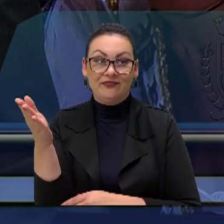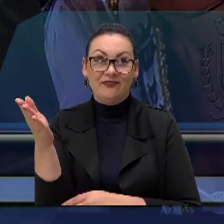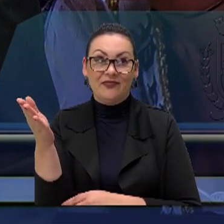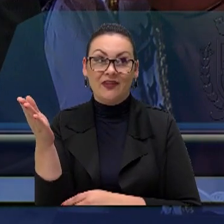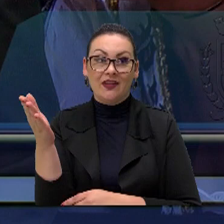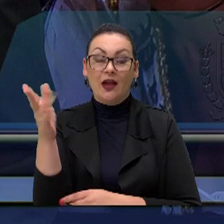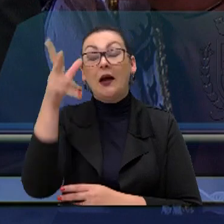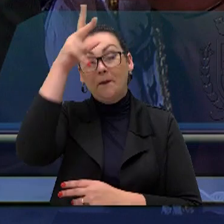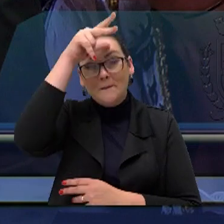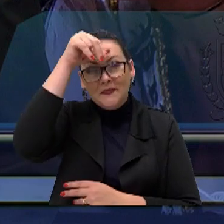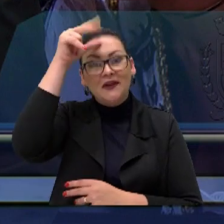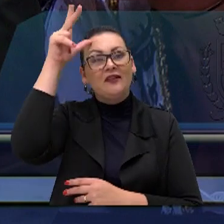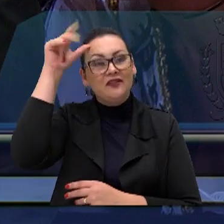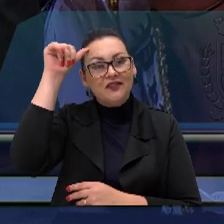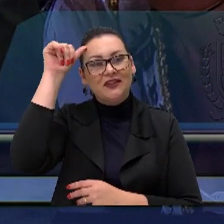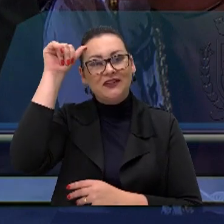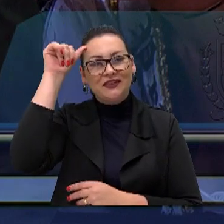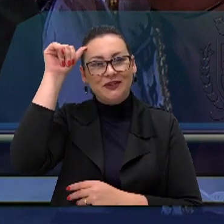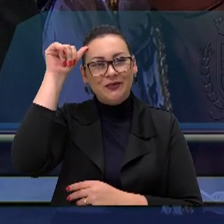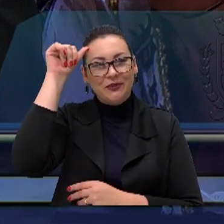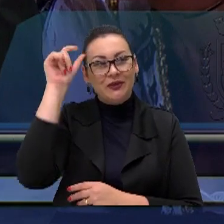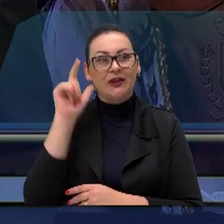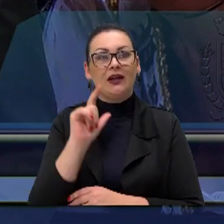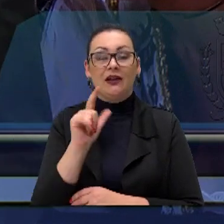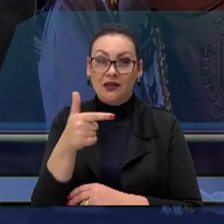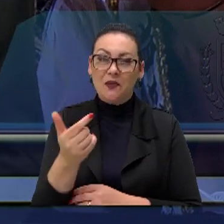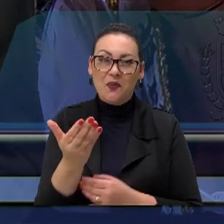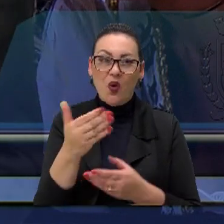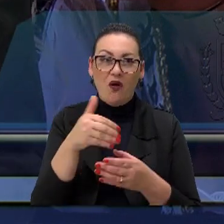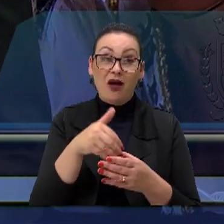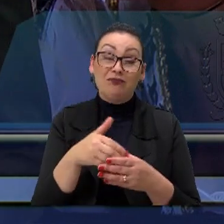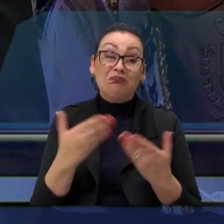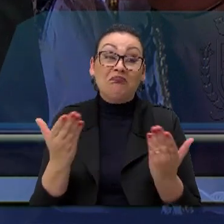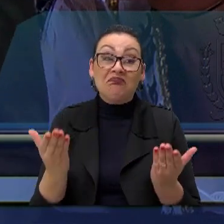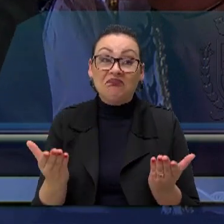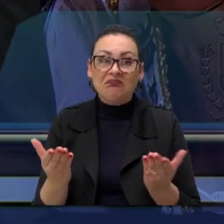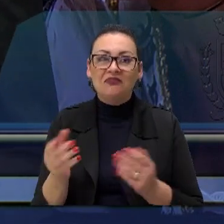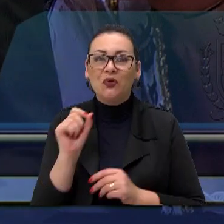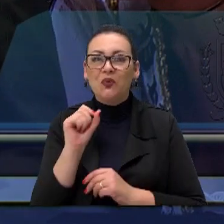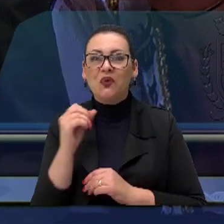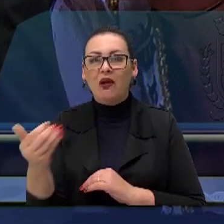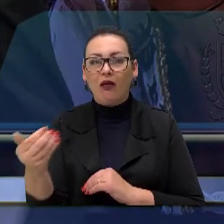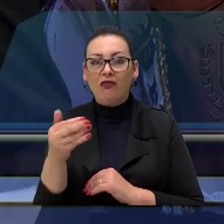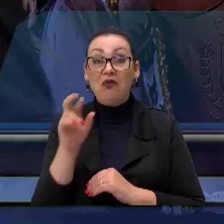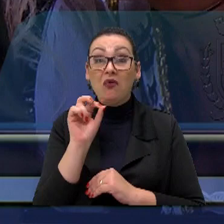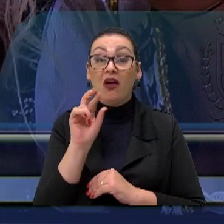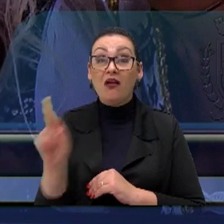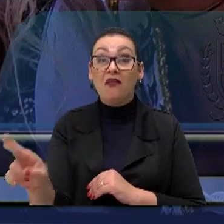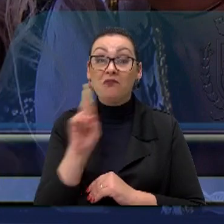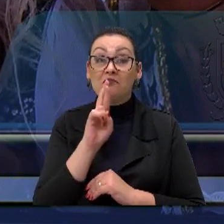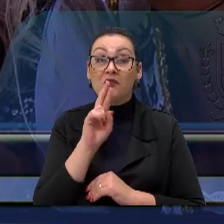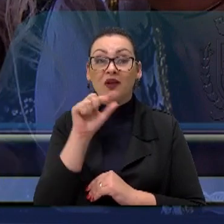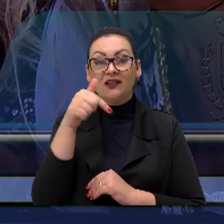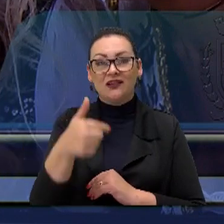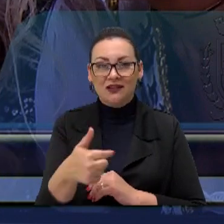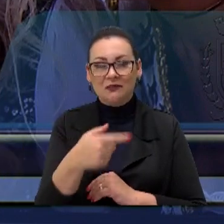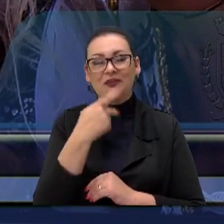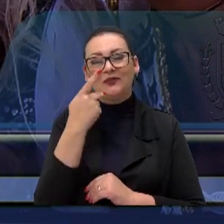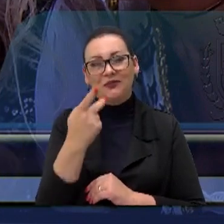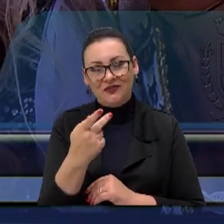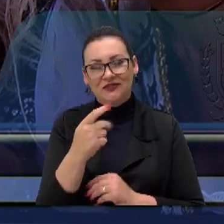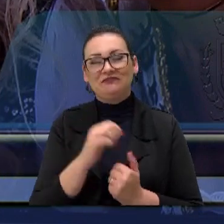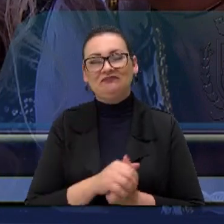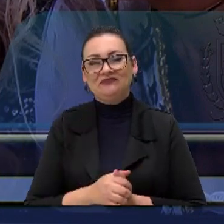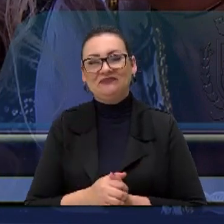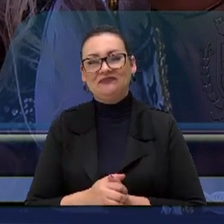vão ao executivo agora, logo mais vai ser votado. E vamos ver o que vai vir, qual é a resposta, depois nós vamos nos pronunciar